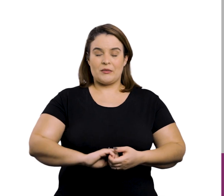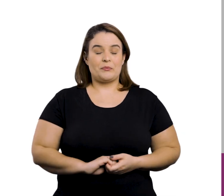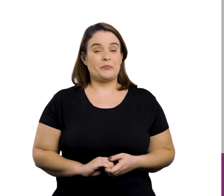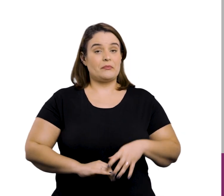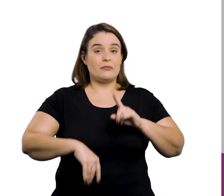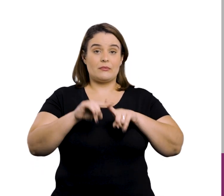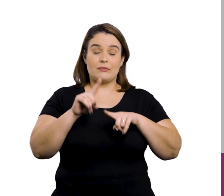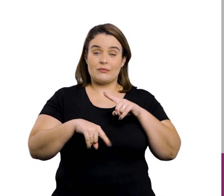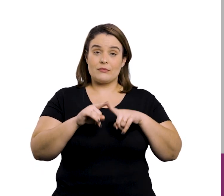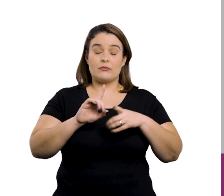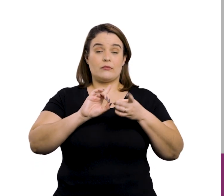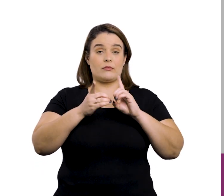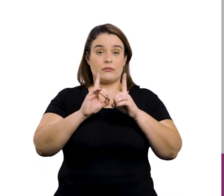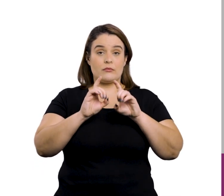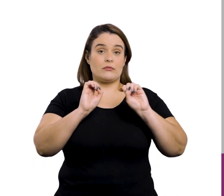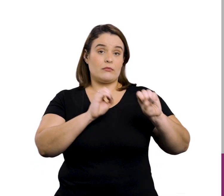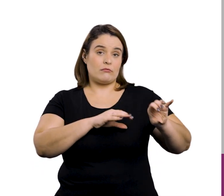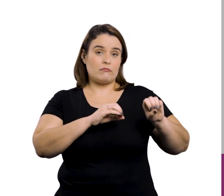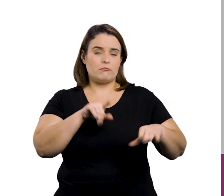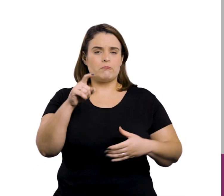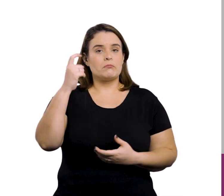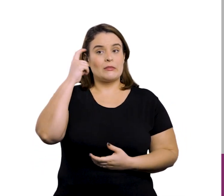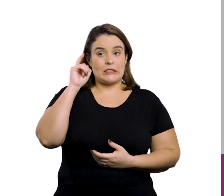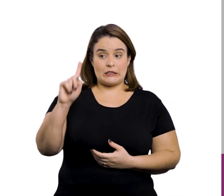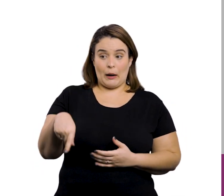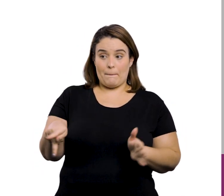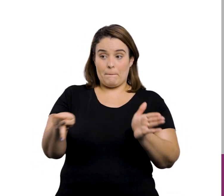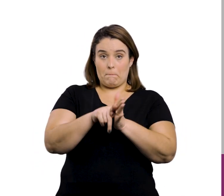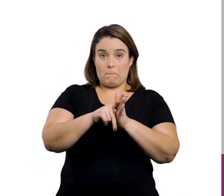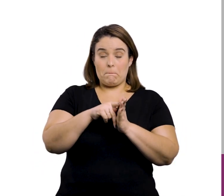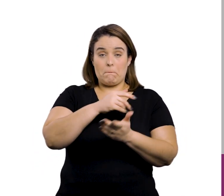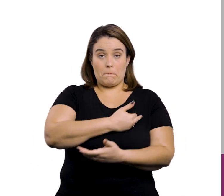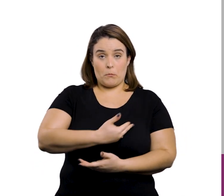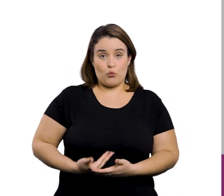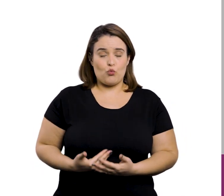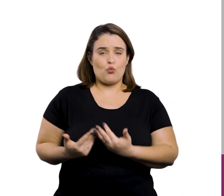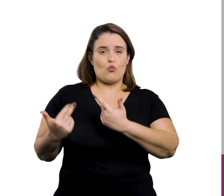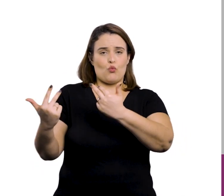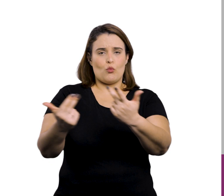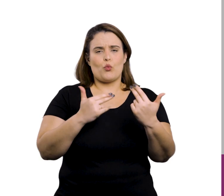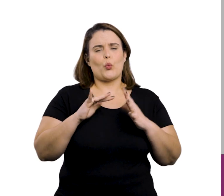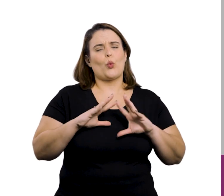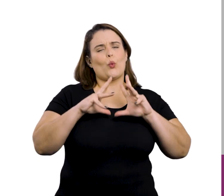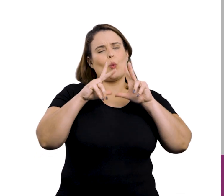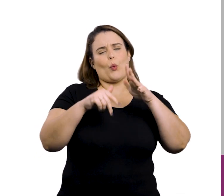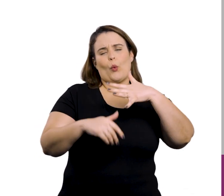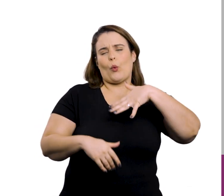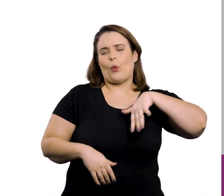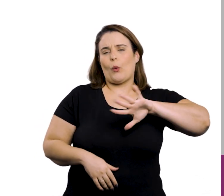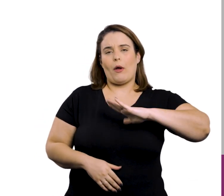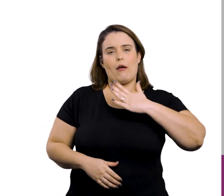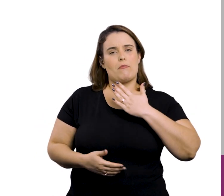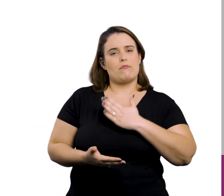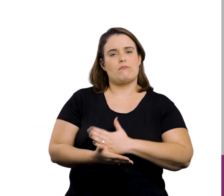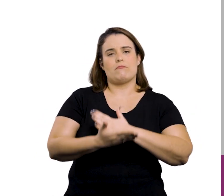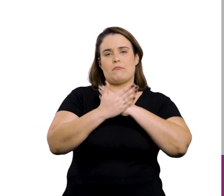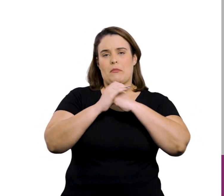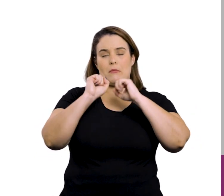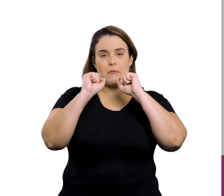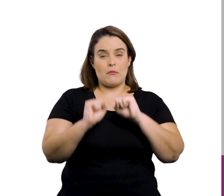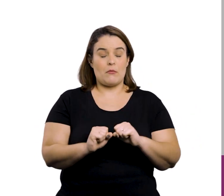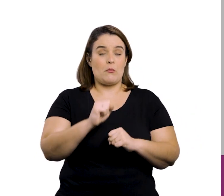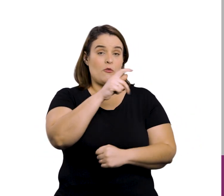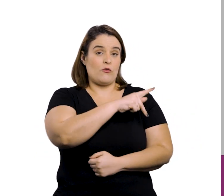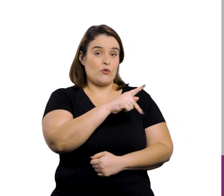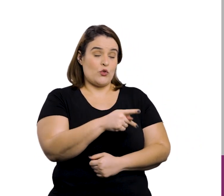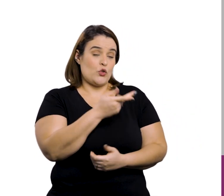Quando materiais didáticos e educacionais são considerados bens públicos e comuns, todos podem se beneficiar: